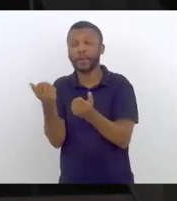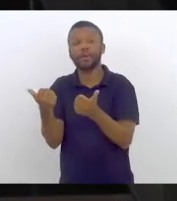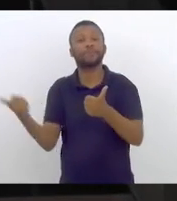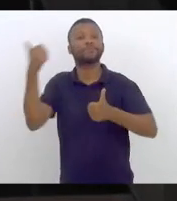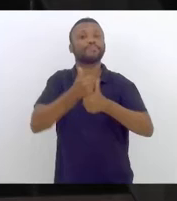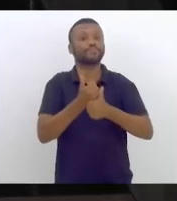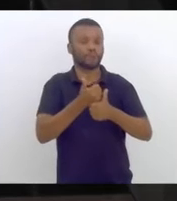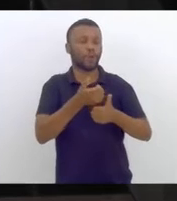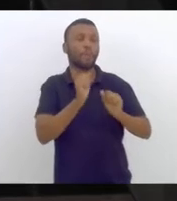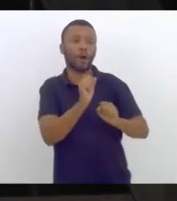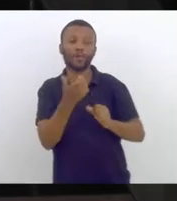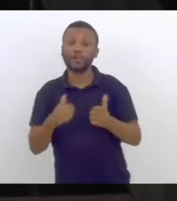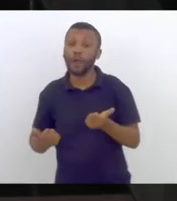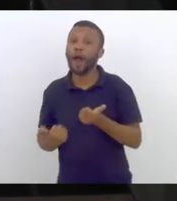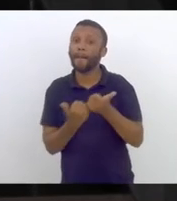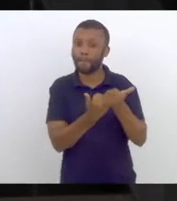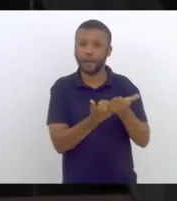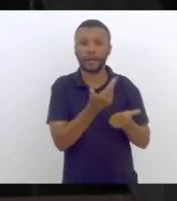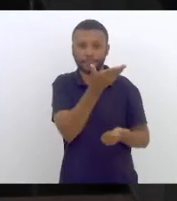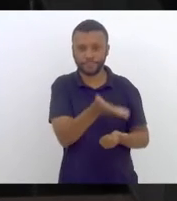podem fazer consigo.